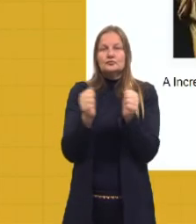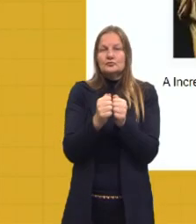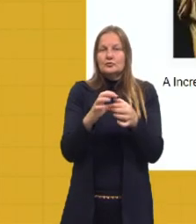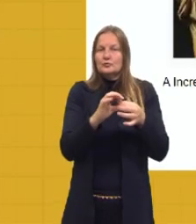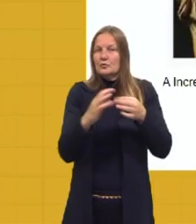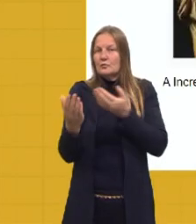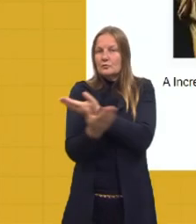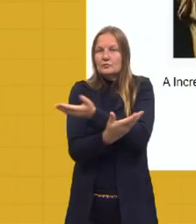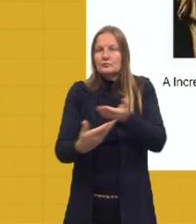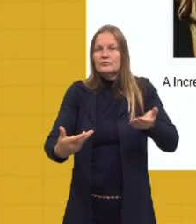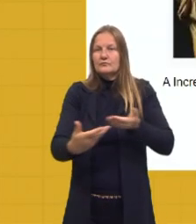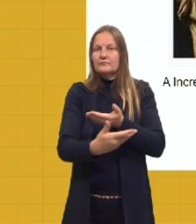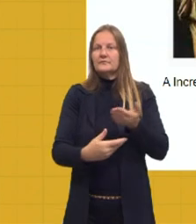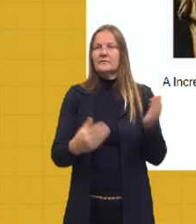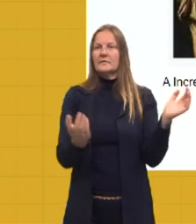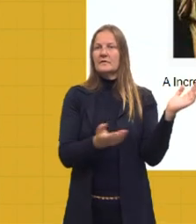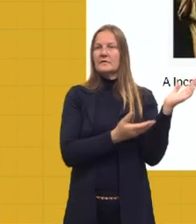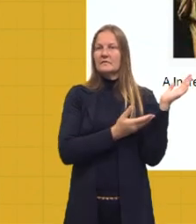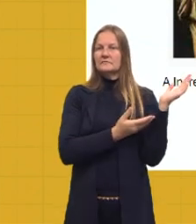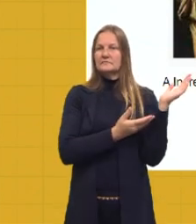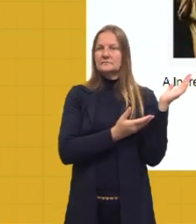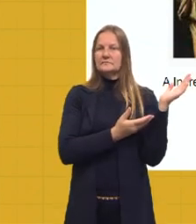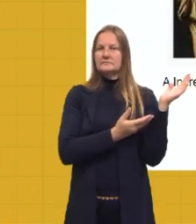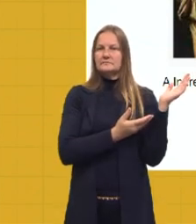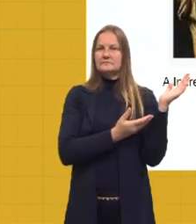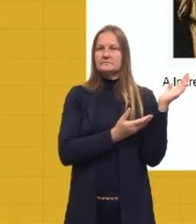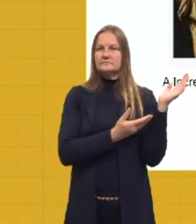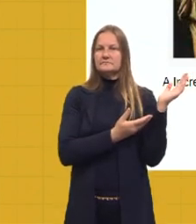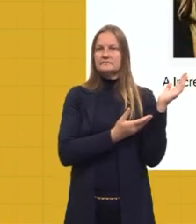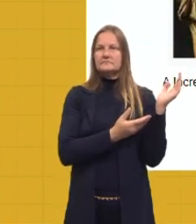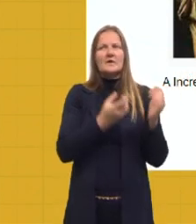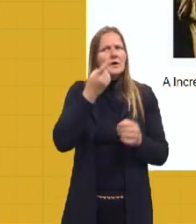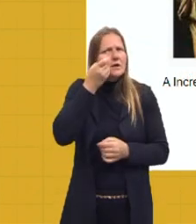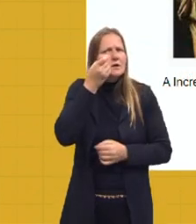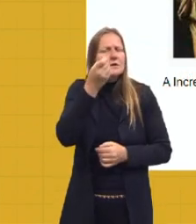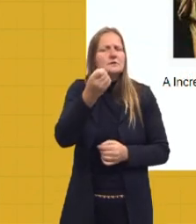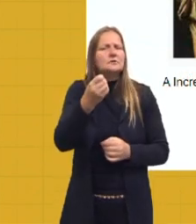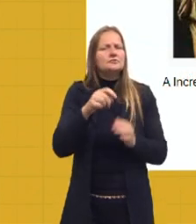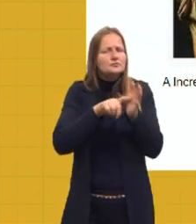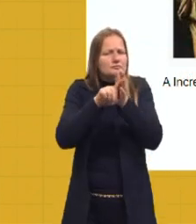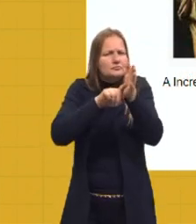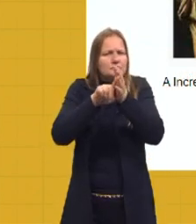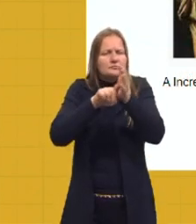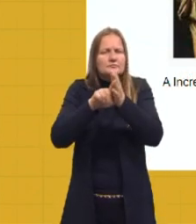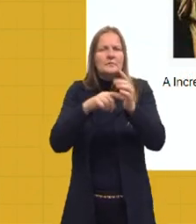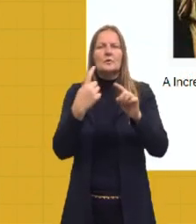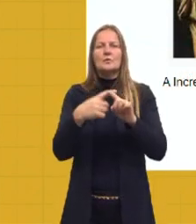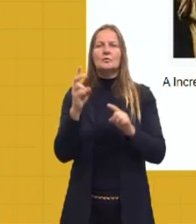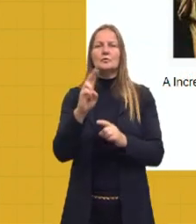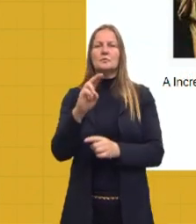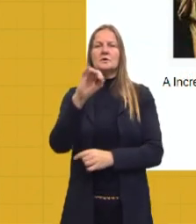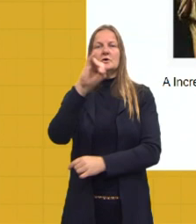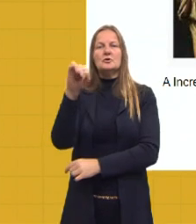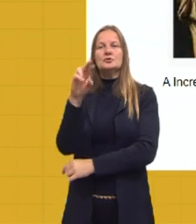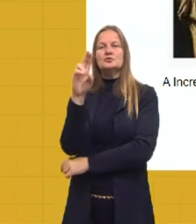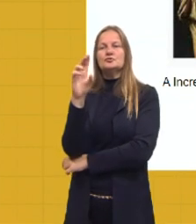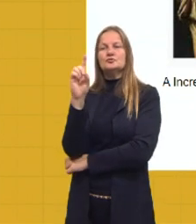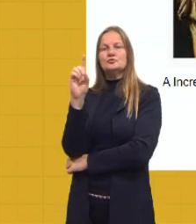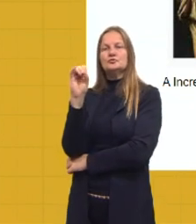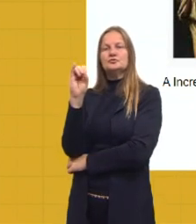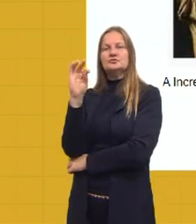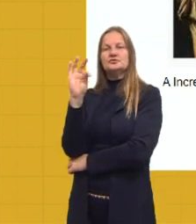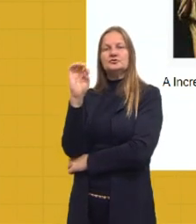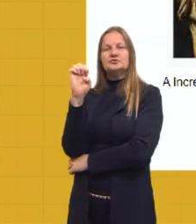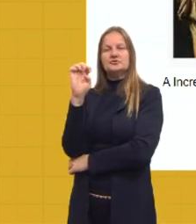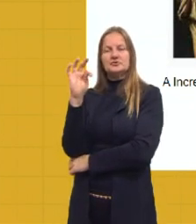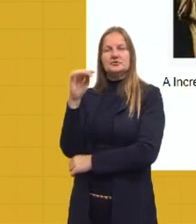E aqui nessa obra é uma obra também é muito interessante da gente analisar porque se chama Judite decapitando